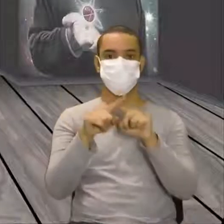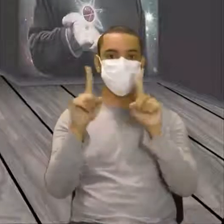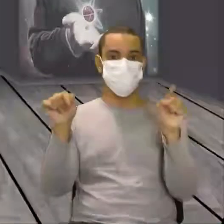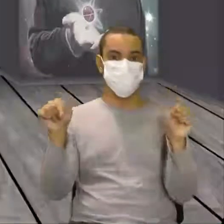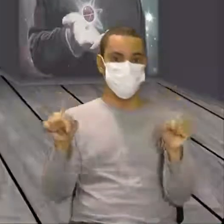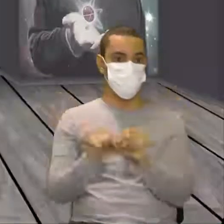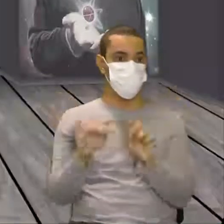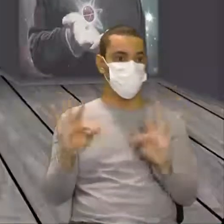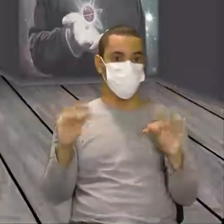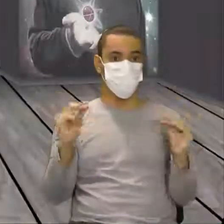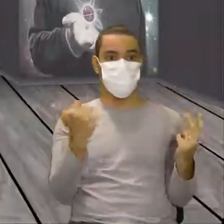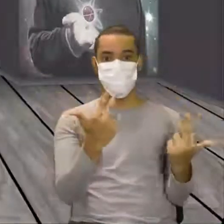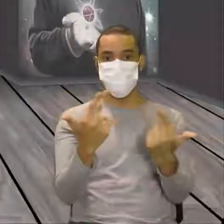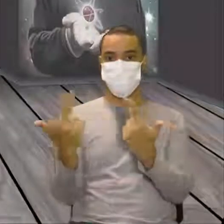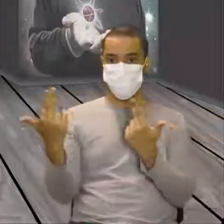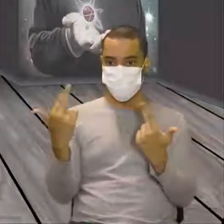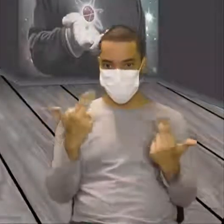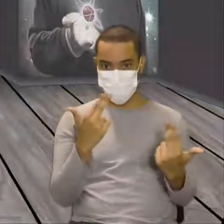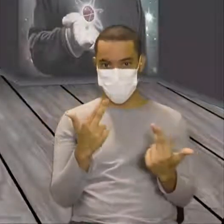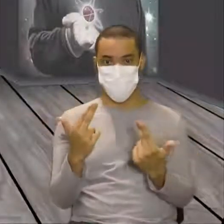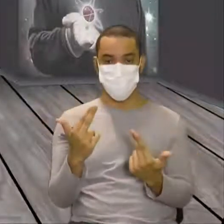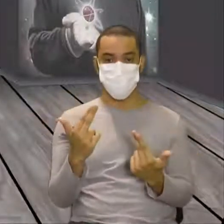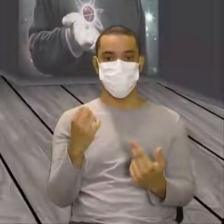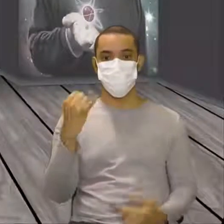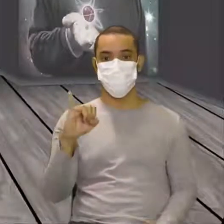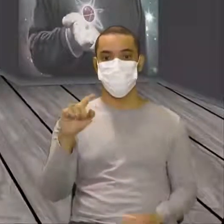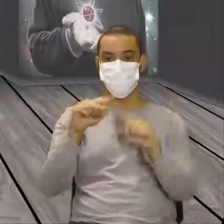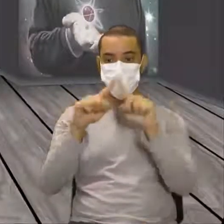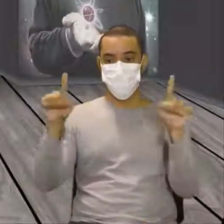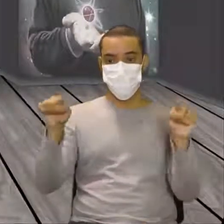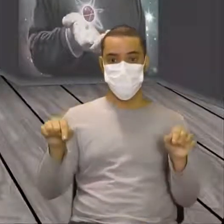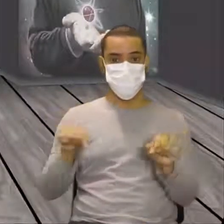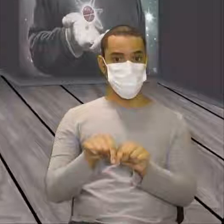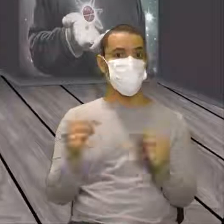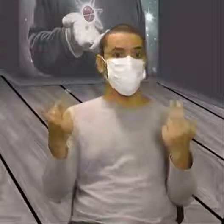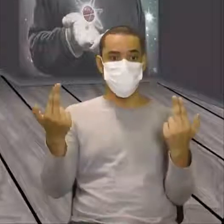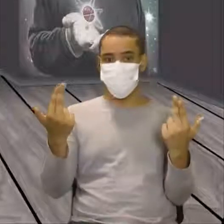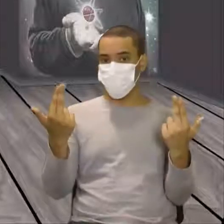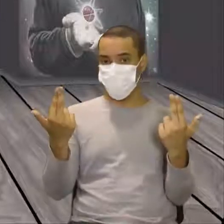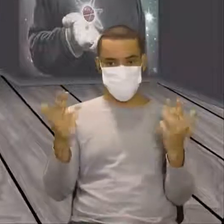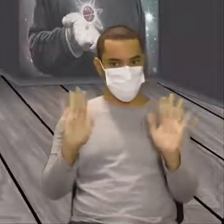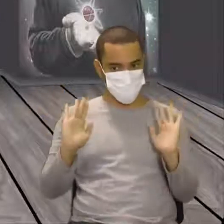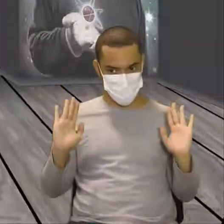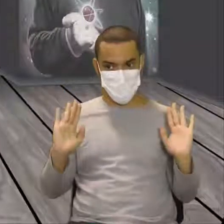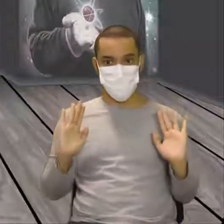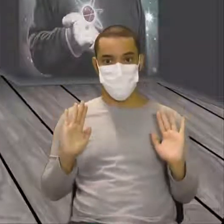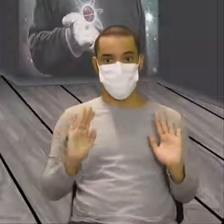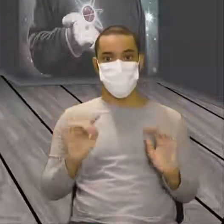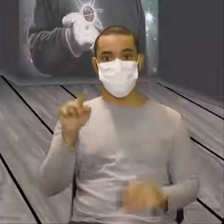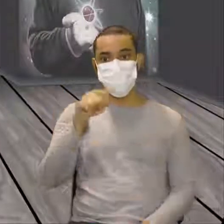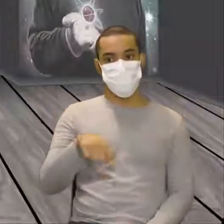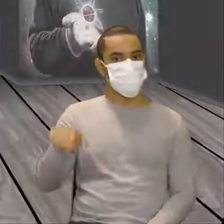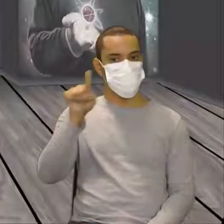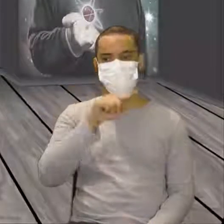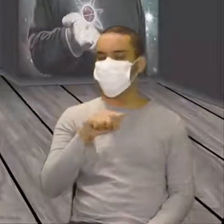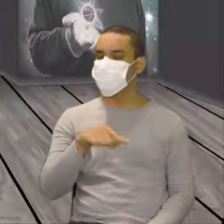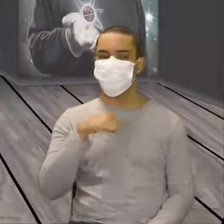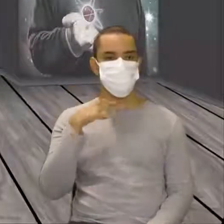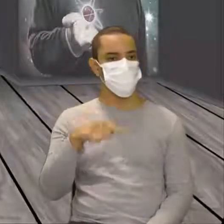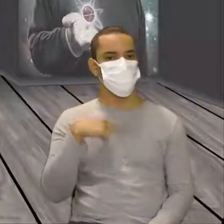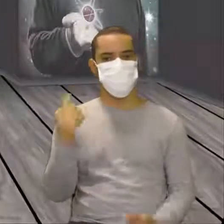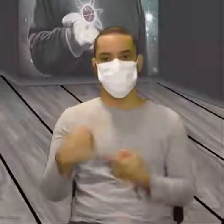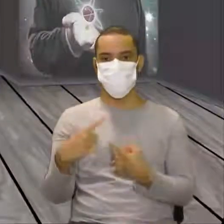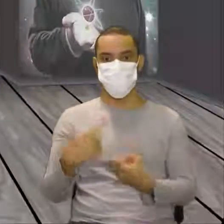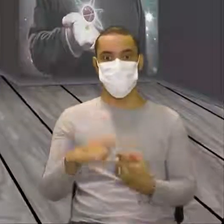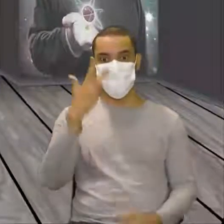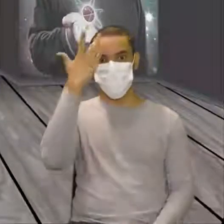quadrado, todos os lados iguais, lado vezes lado. Aí um retângulo, a mesma coisa, retângulo é lado vezes lado. Um círculo não dá para fazer isso, né? Que você não